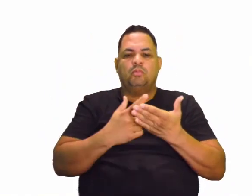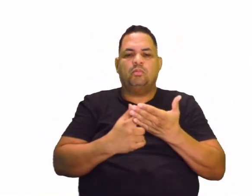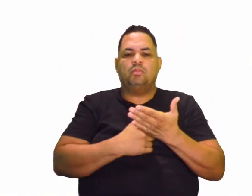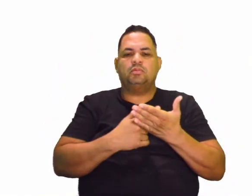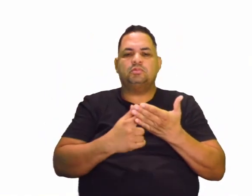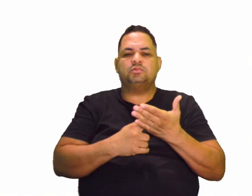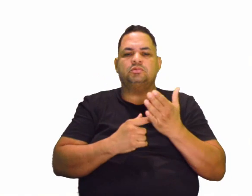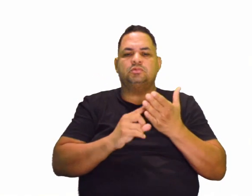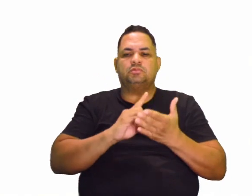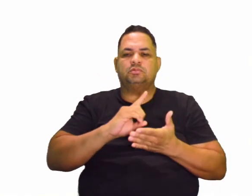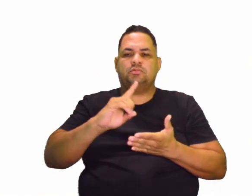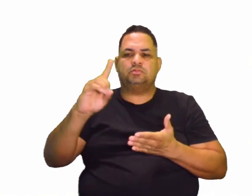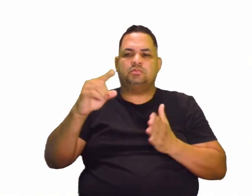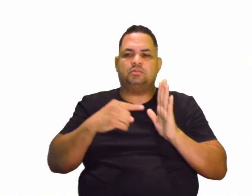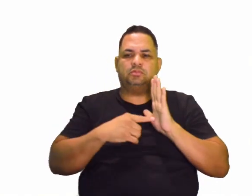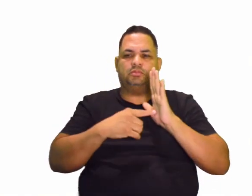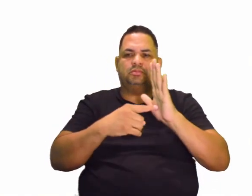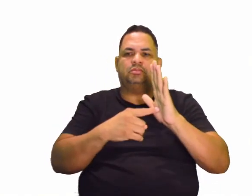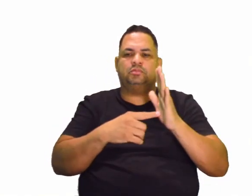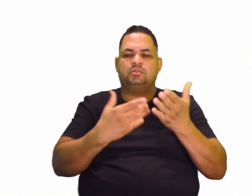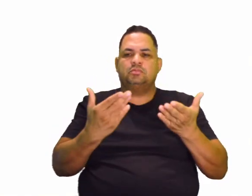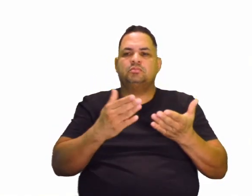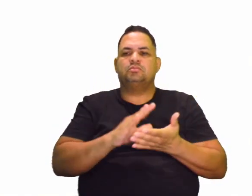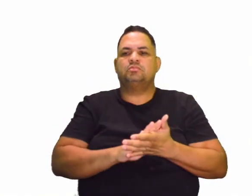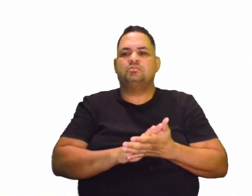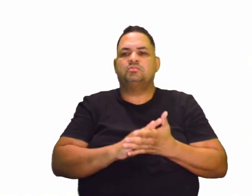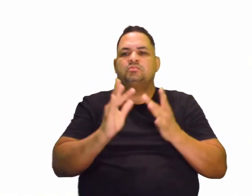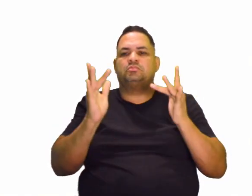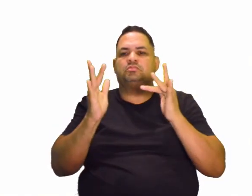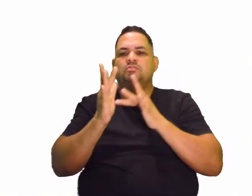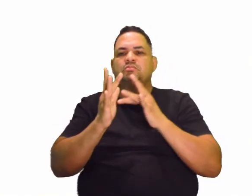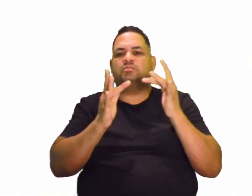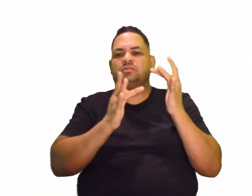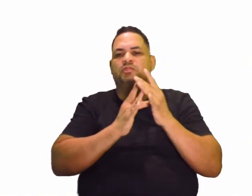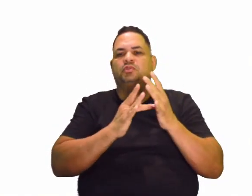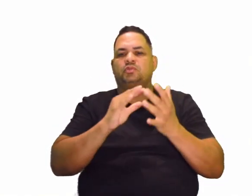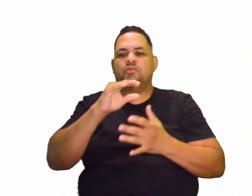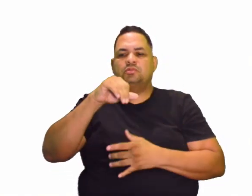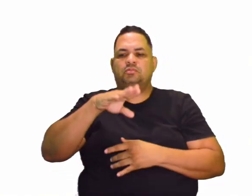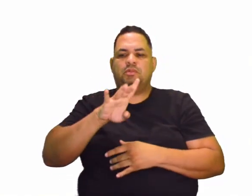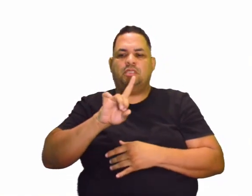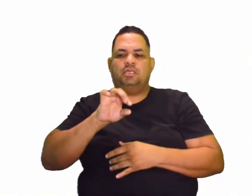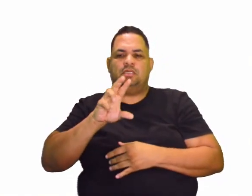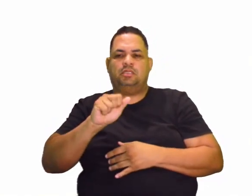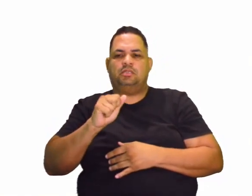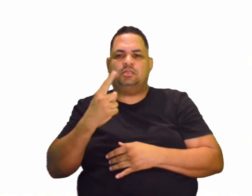né, ao centro aqui, Maria e,